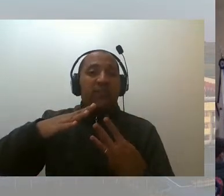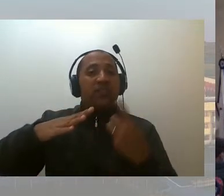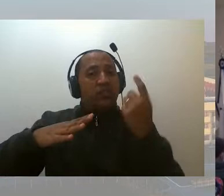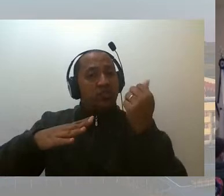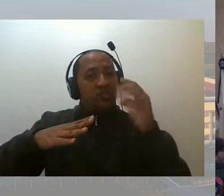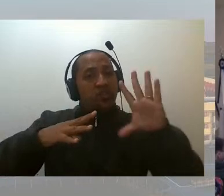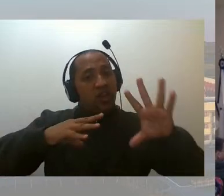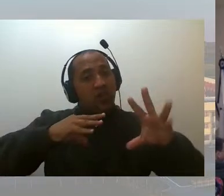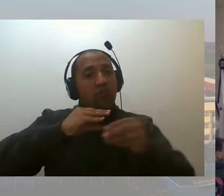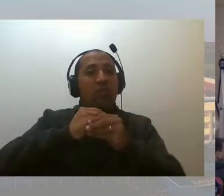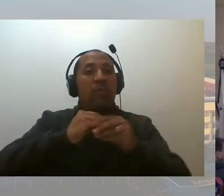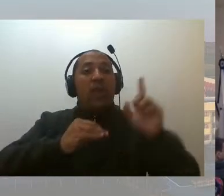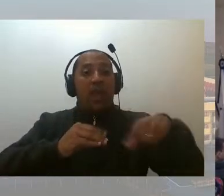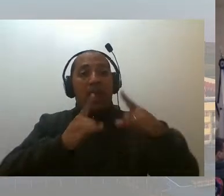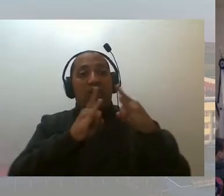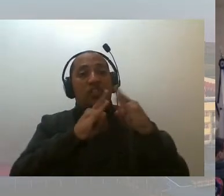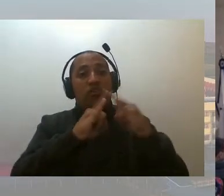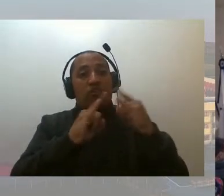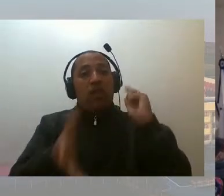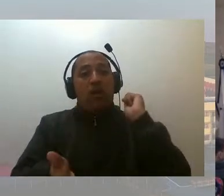pela instituição.